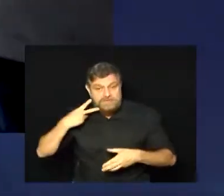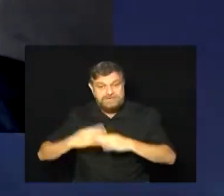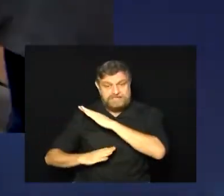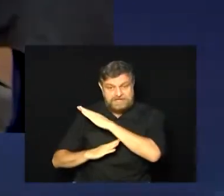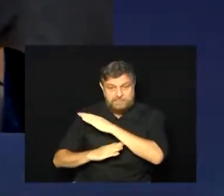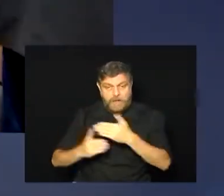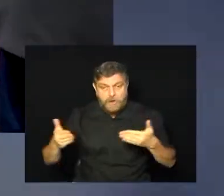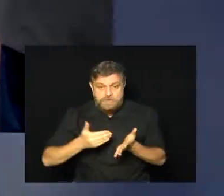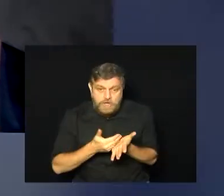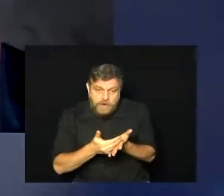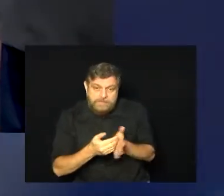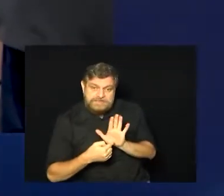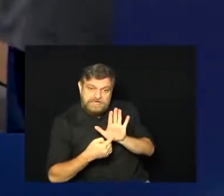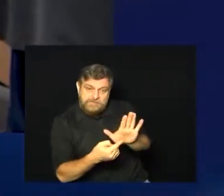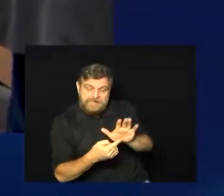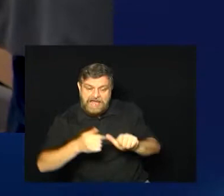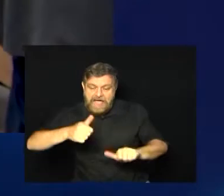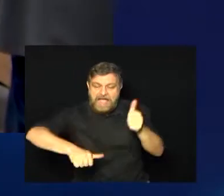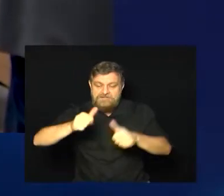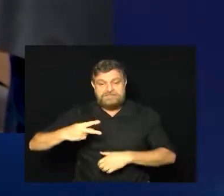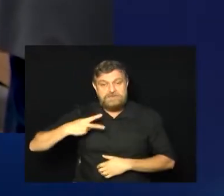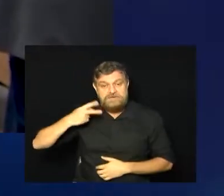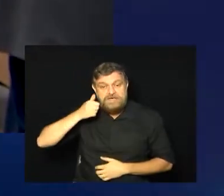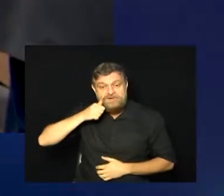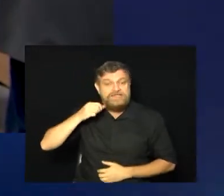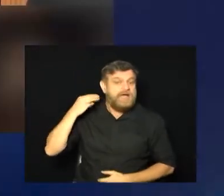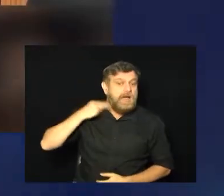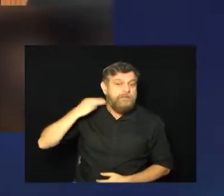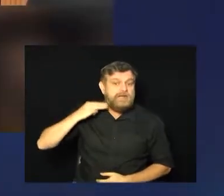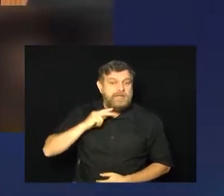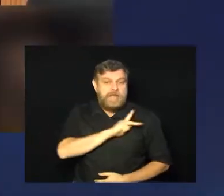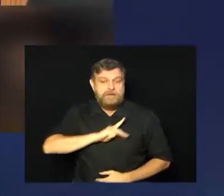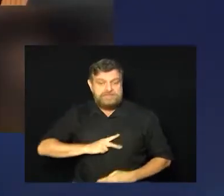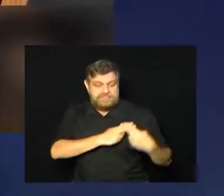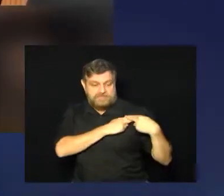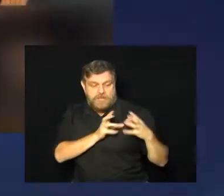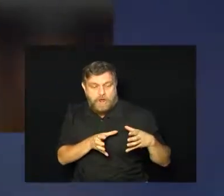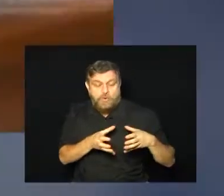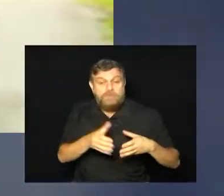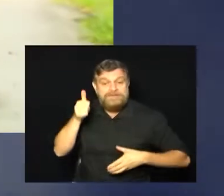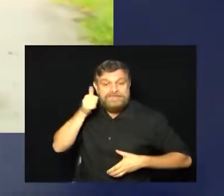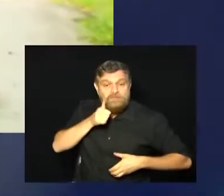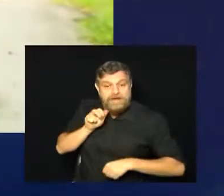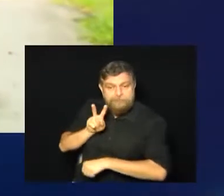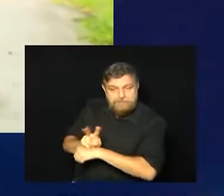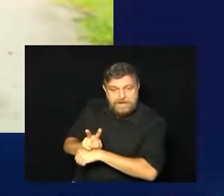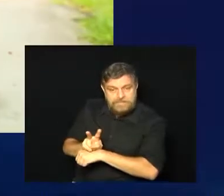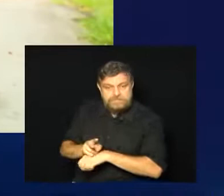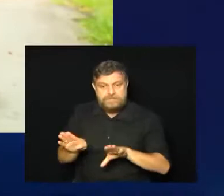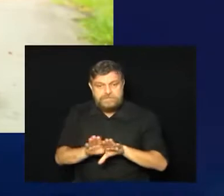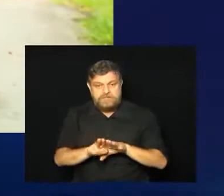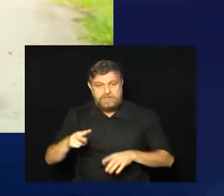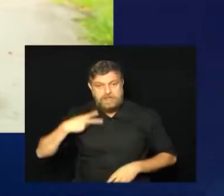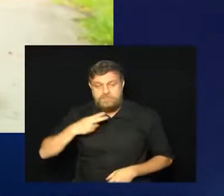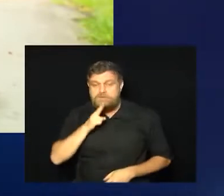Hoje a gente começa com a avaliação da vereadora Mariana Conte, presidente da Comissão da Mulher. Vereador